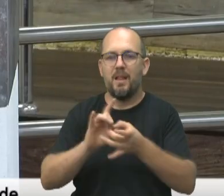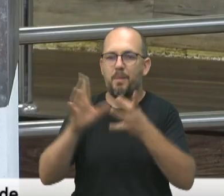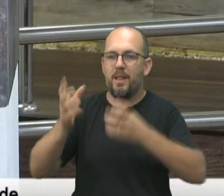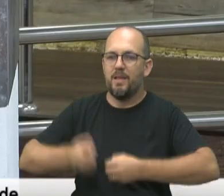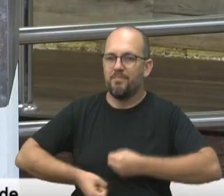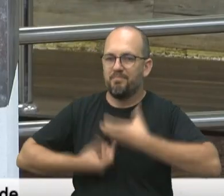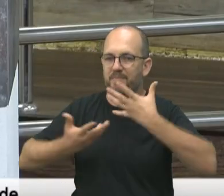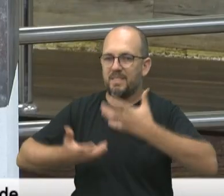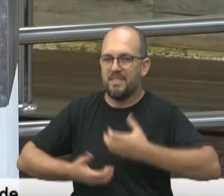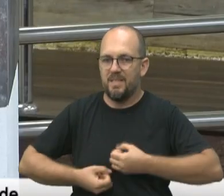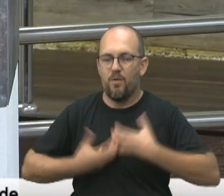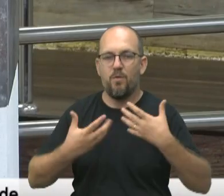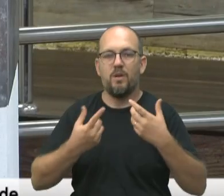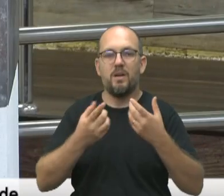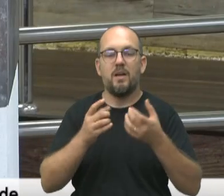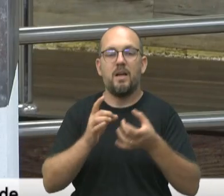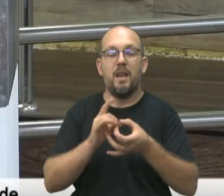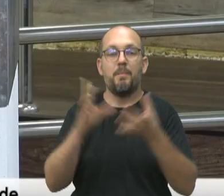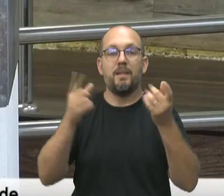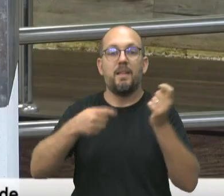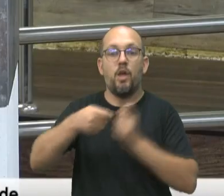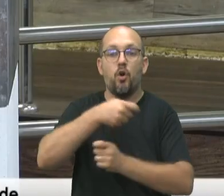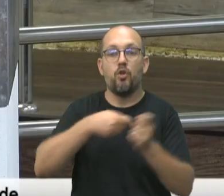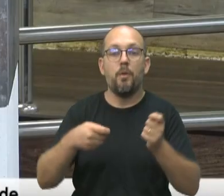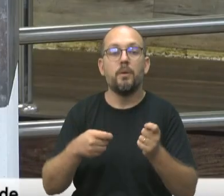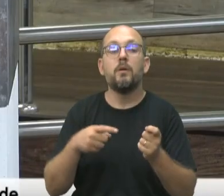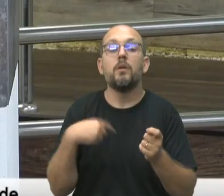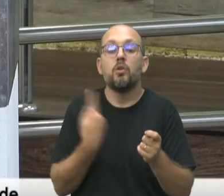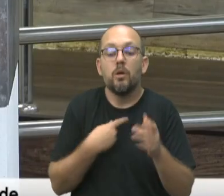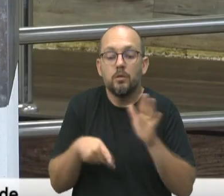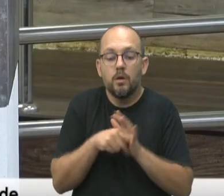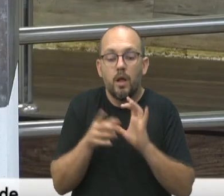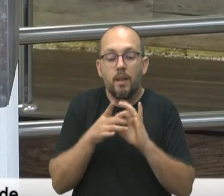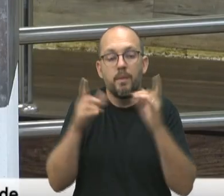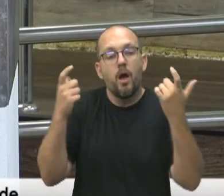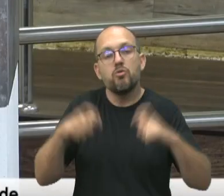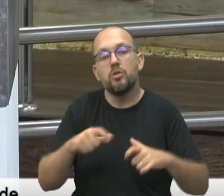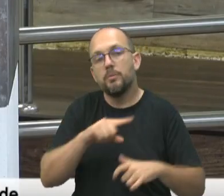e liberdade econômica, cadê a nossa liberdade?